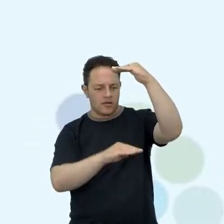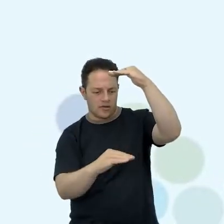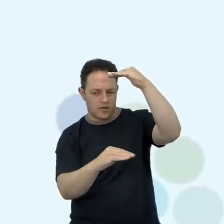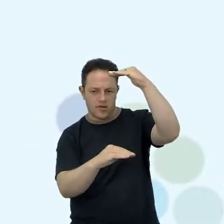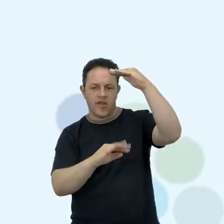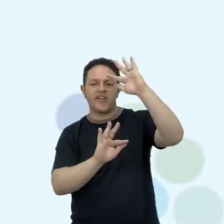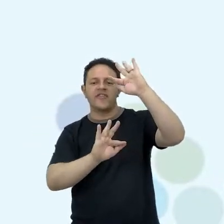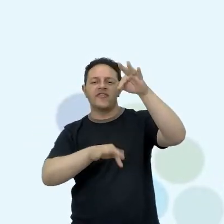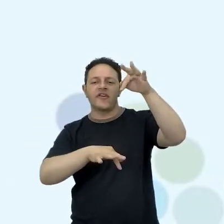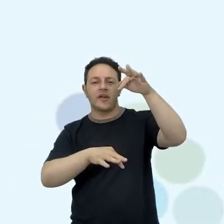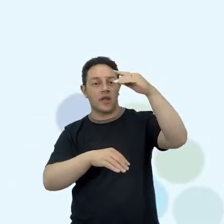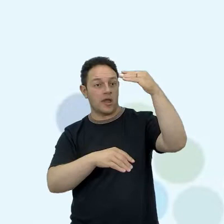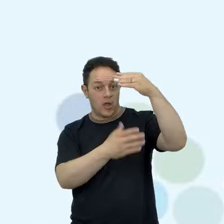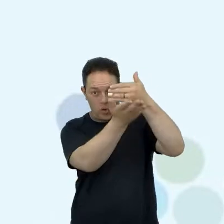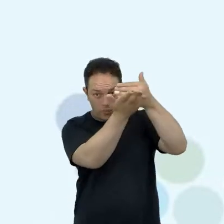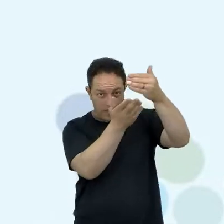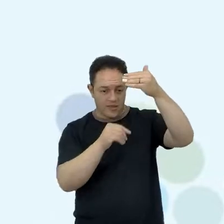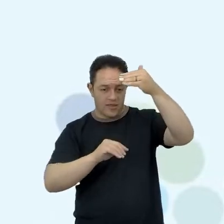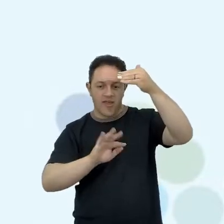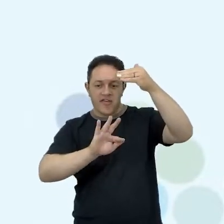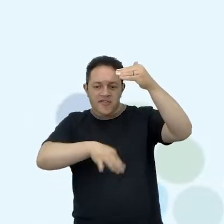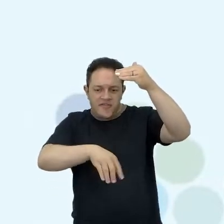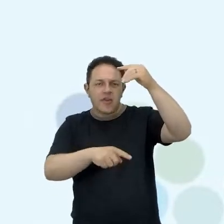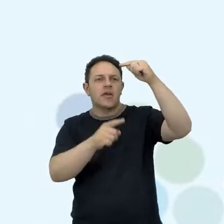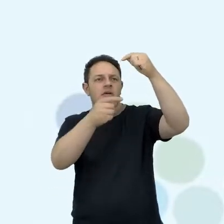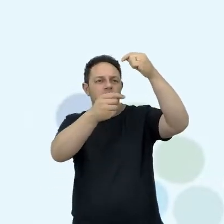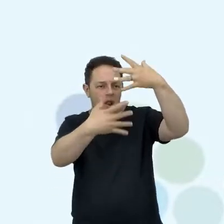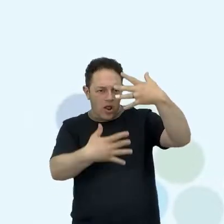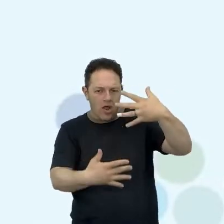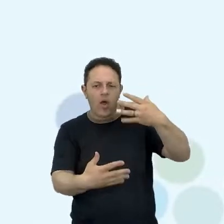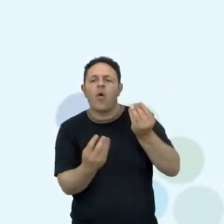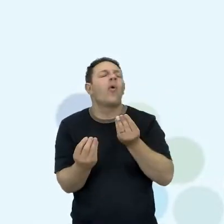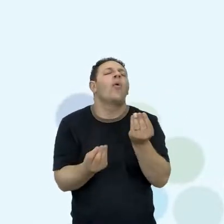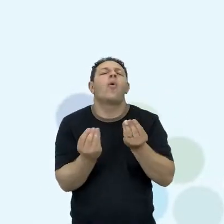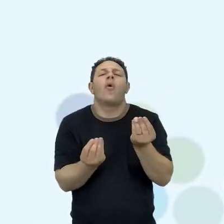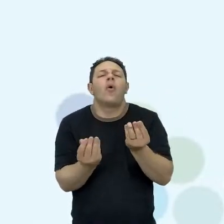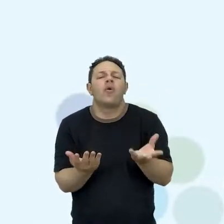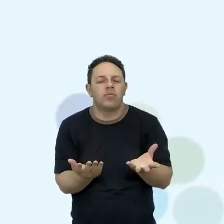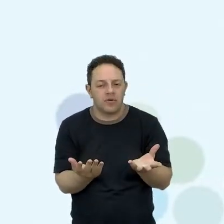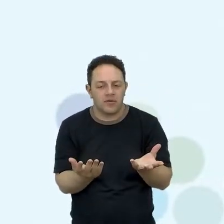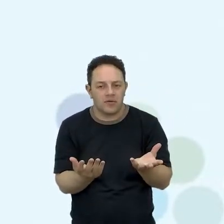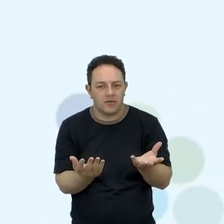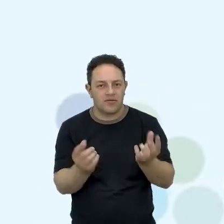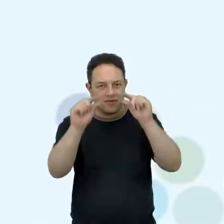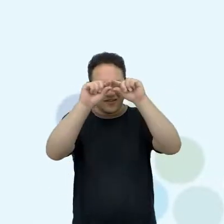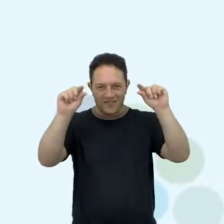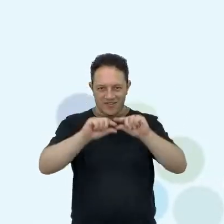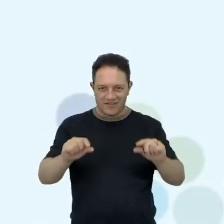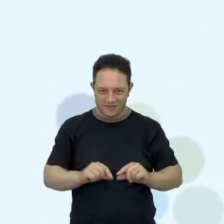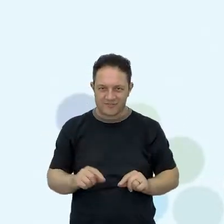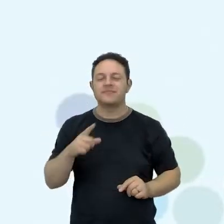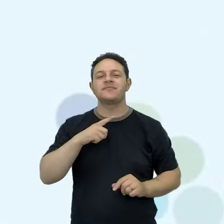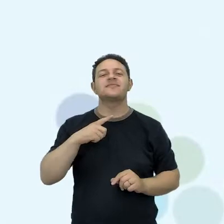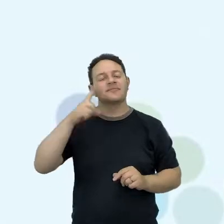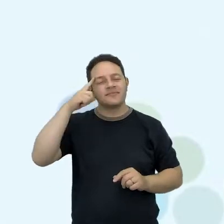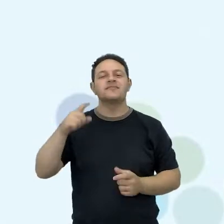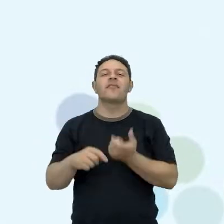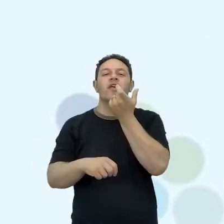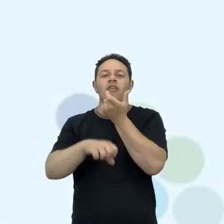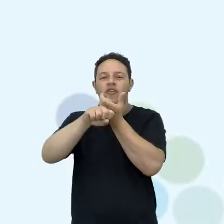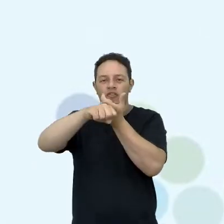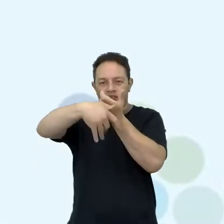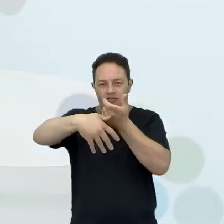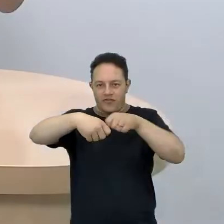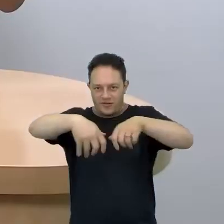que é uma começa, programação? como é que Tá. começa e como é que termina, como é que encerra, como termina. Tá. Quando a gente estava trabalhando com fluxograma, o que a gente